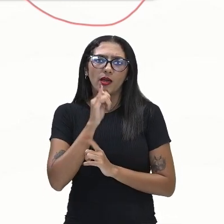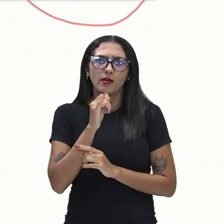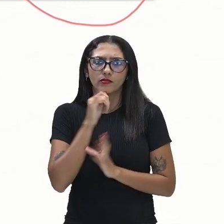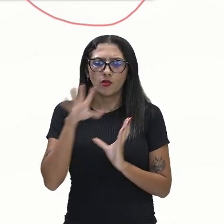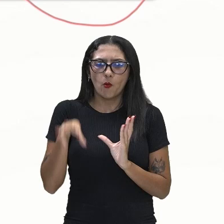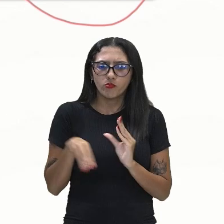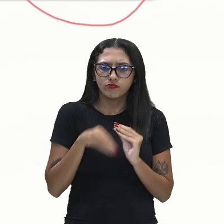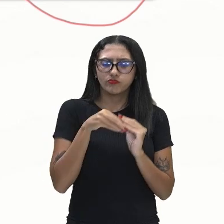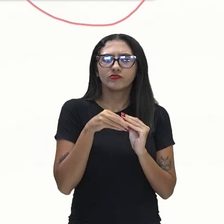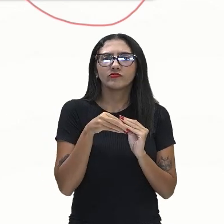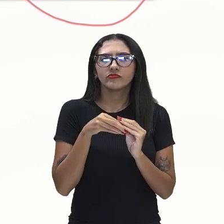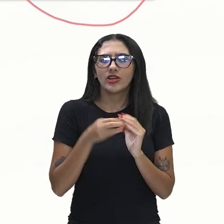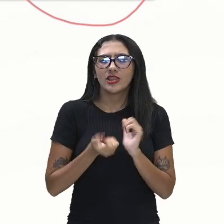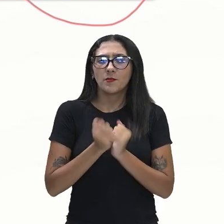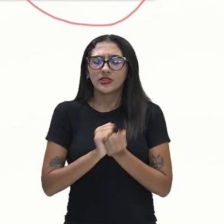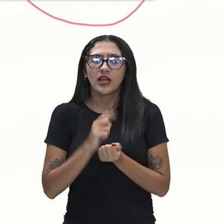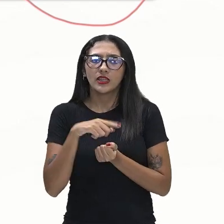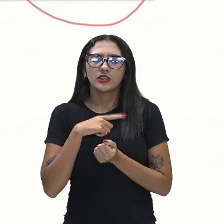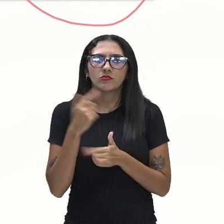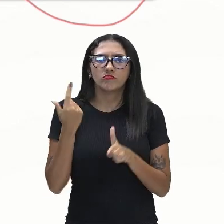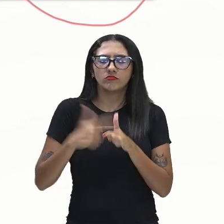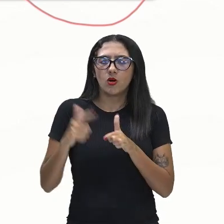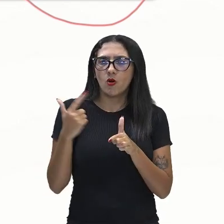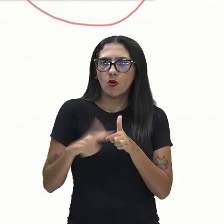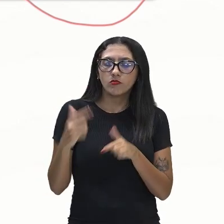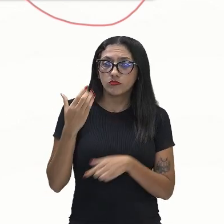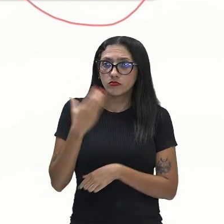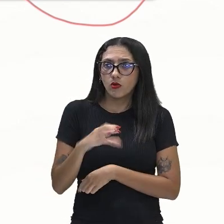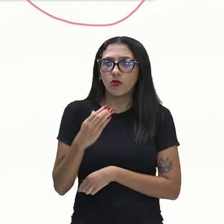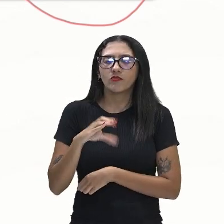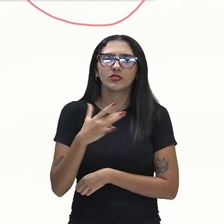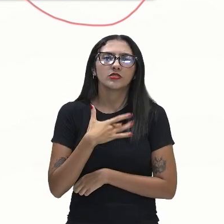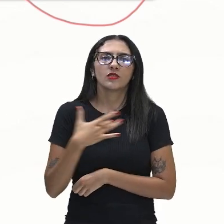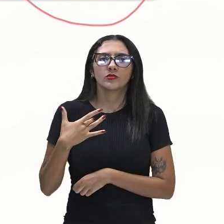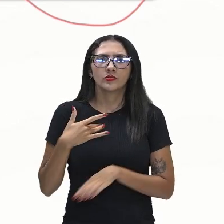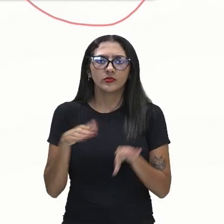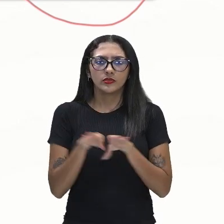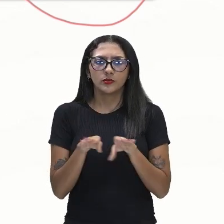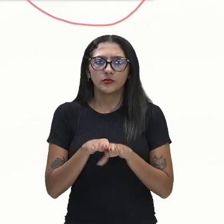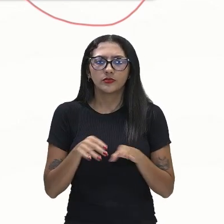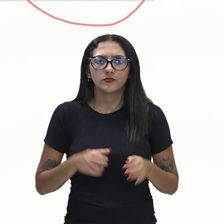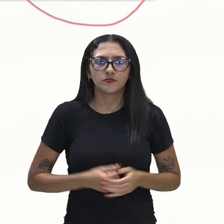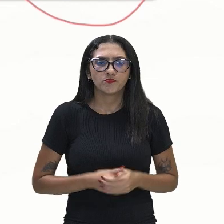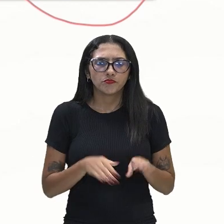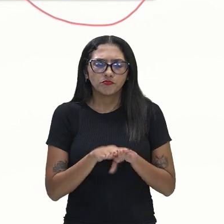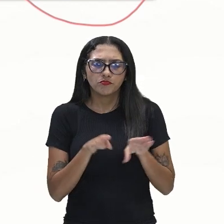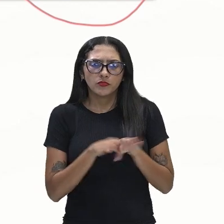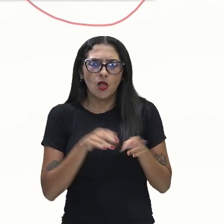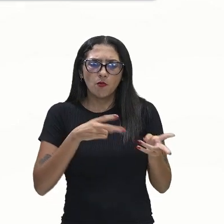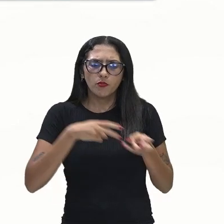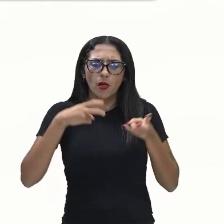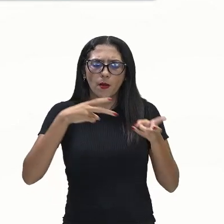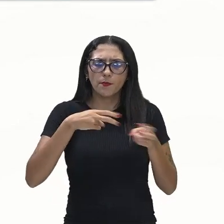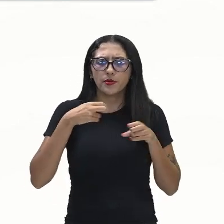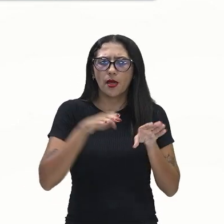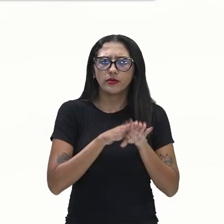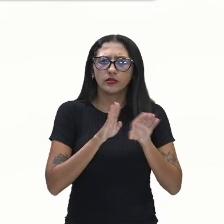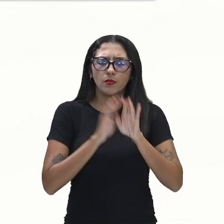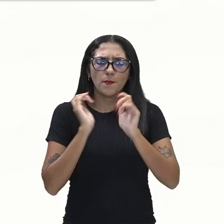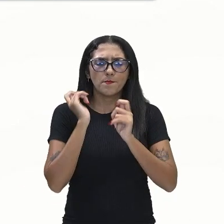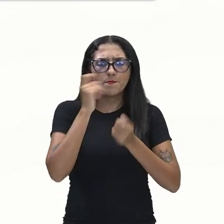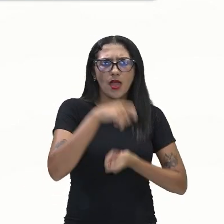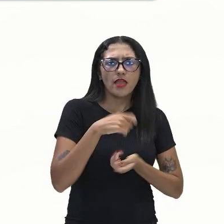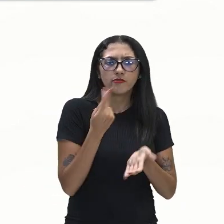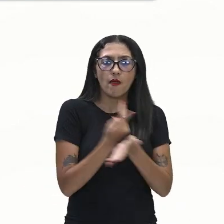e causa ali sérios problemas de saúde também, e caça ilegal e sobrepesca.